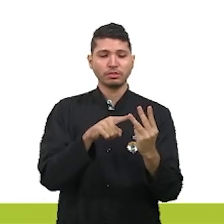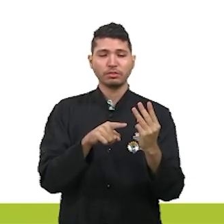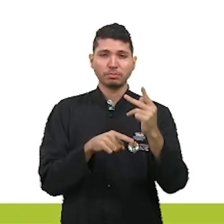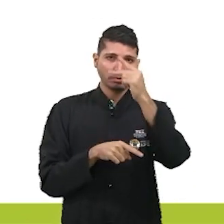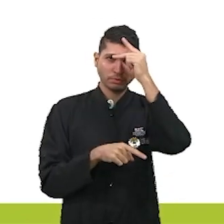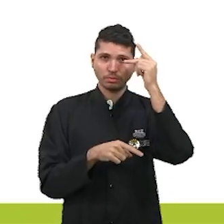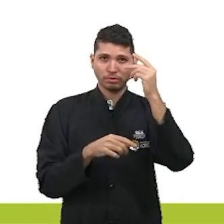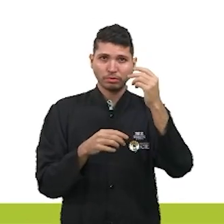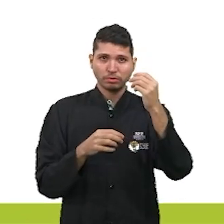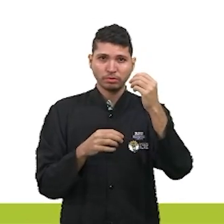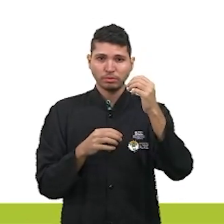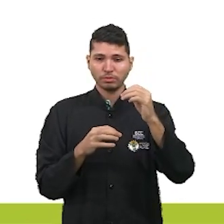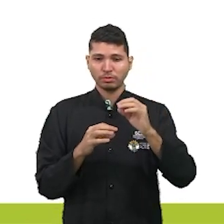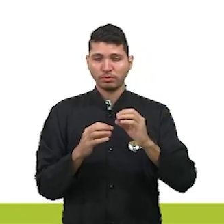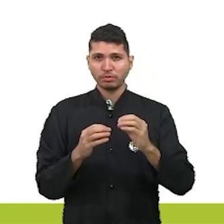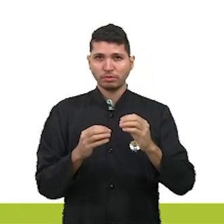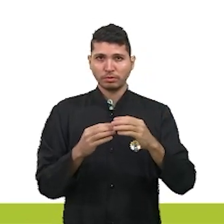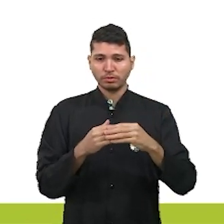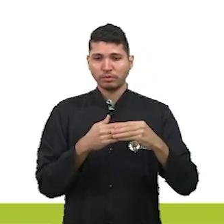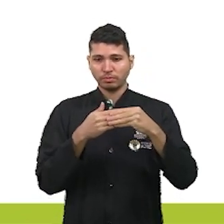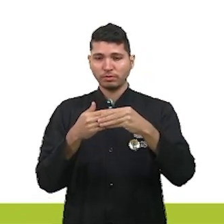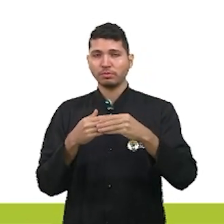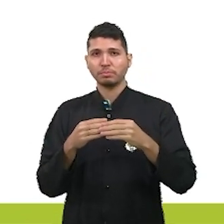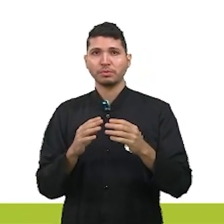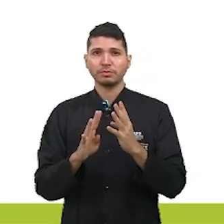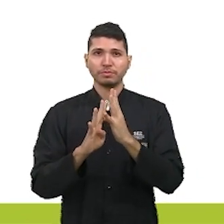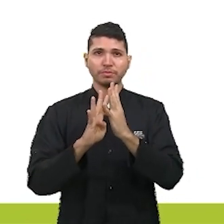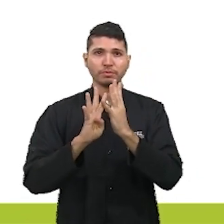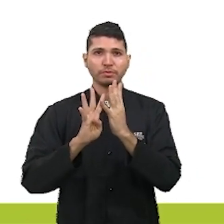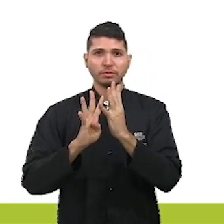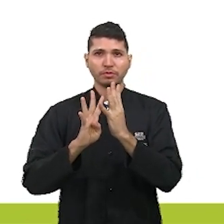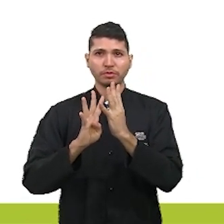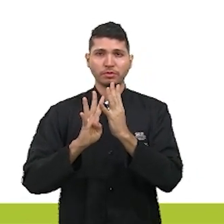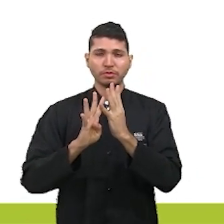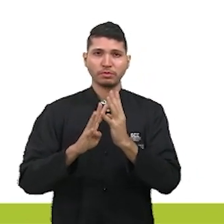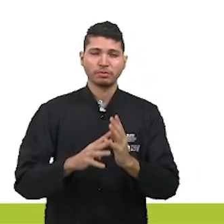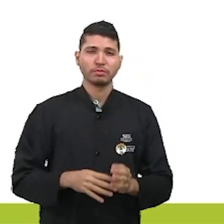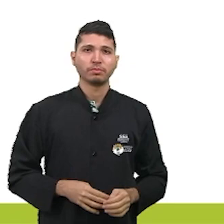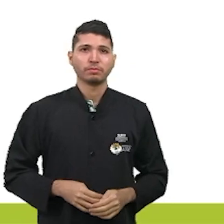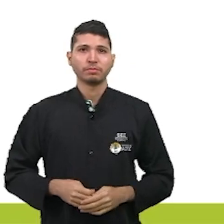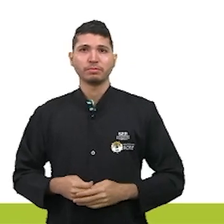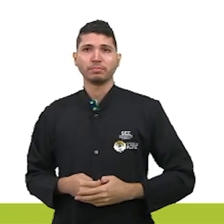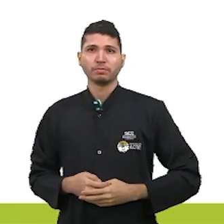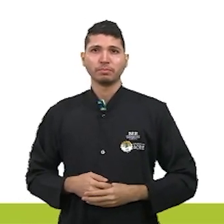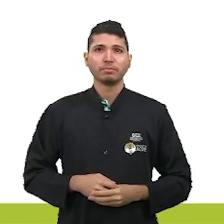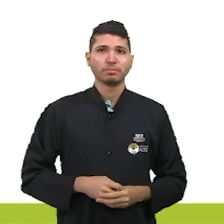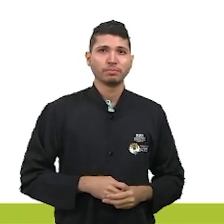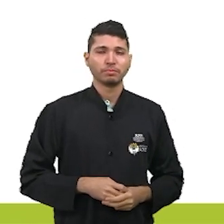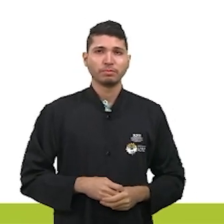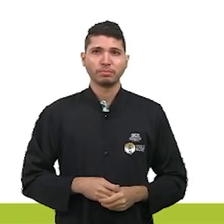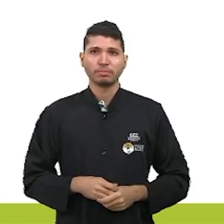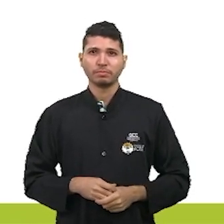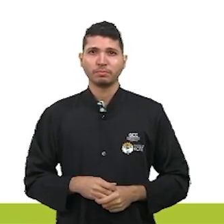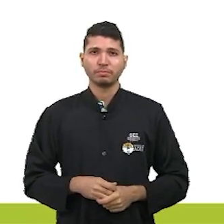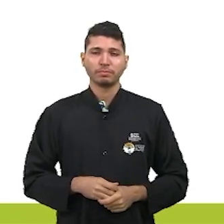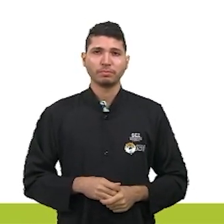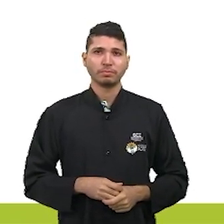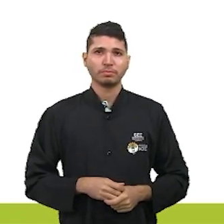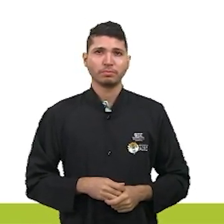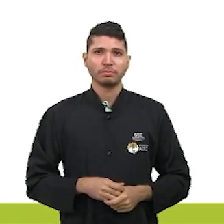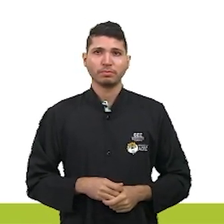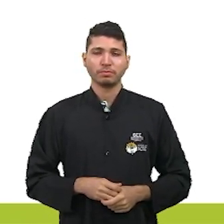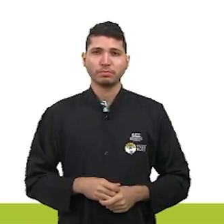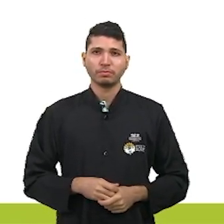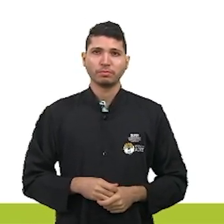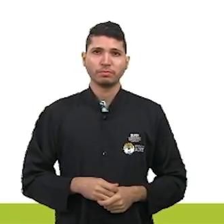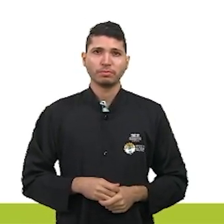organizadas. Então, a primeira coisa que você deve fazer, por exemplo, é claro, é determinar qual